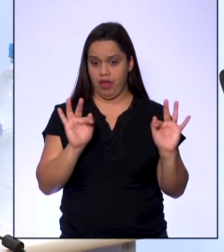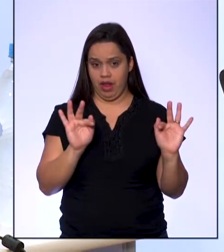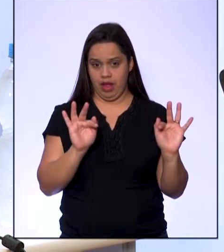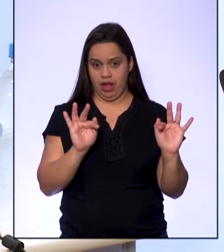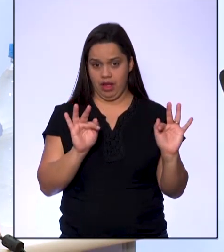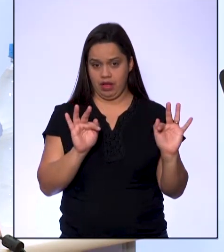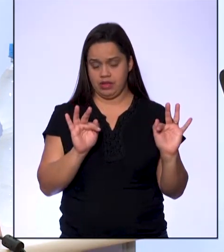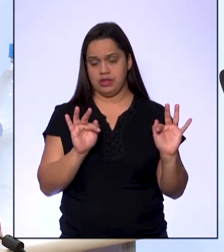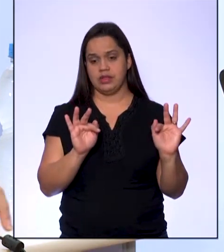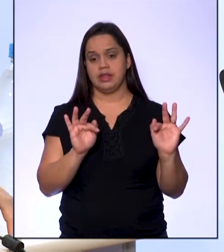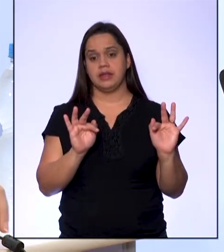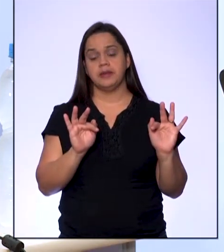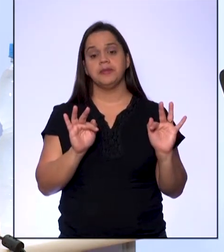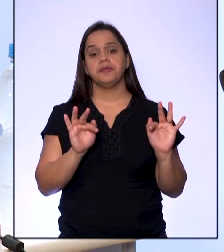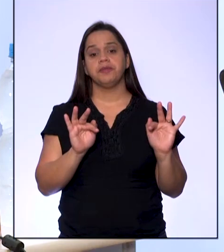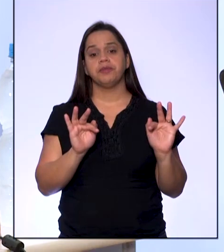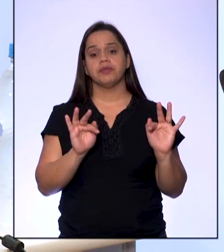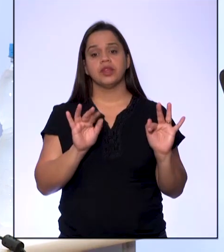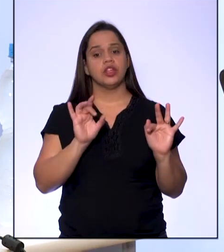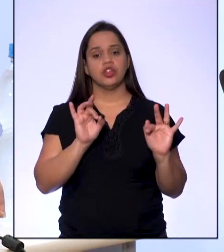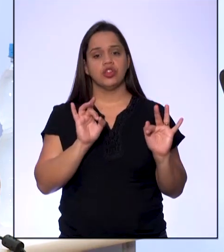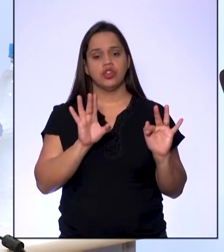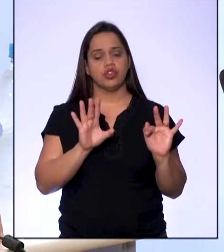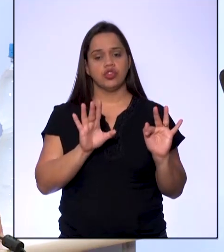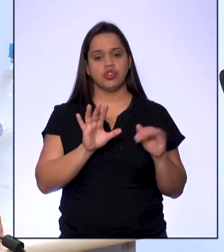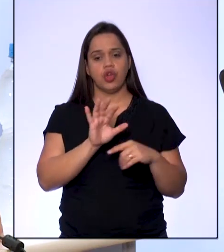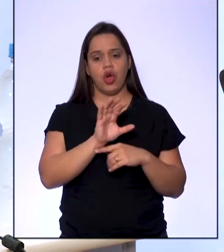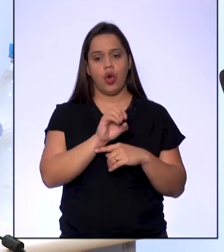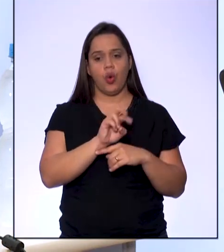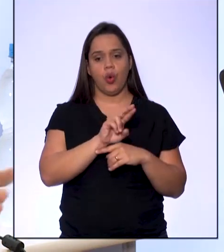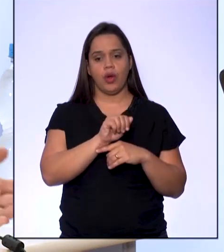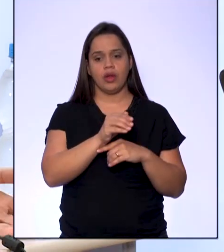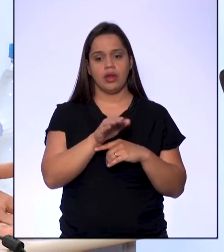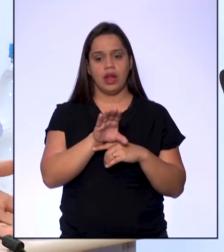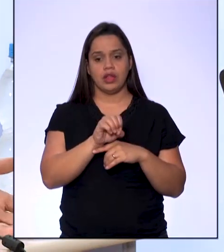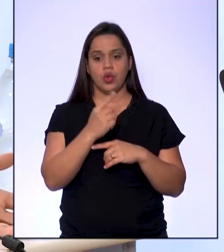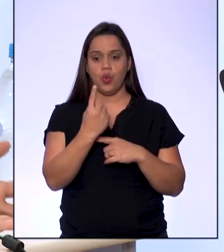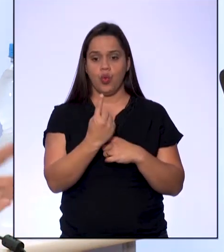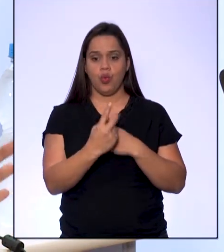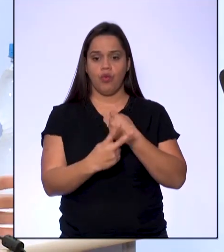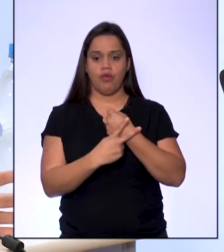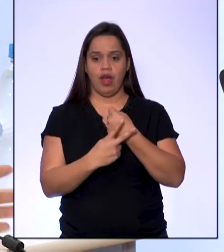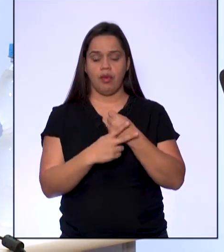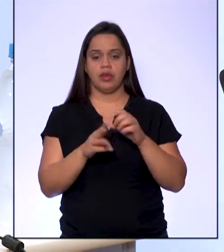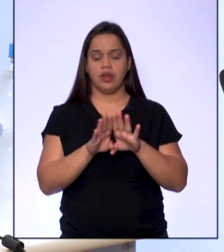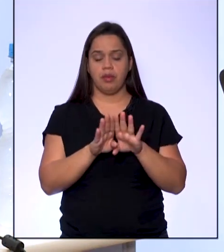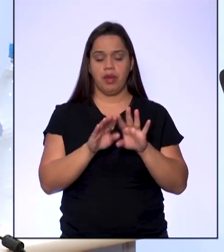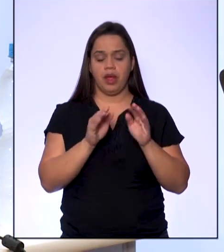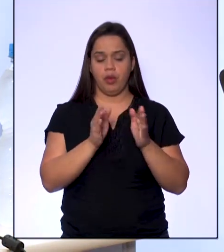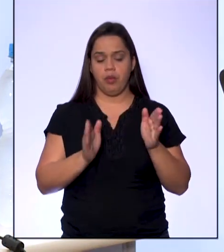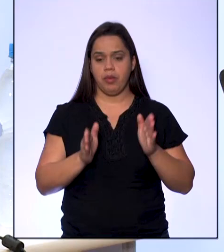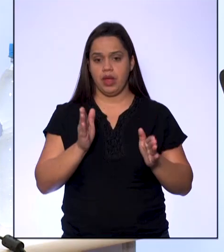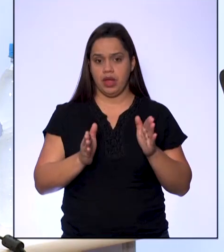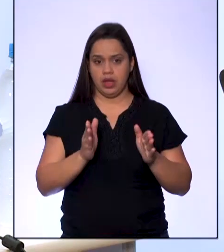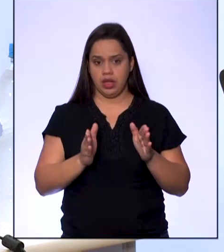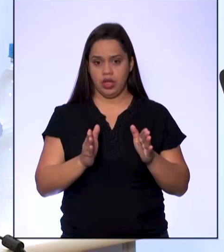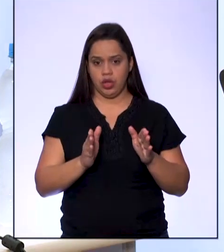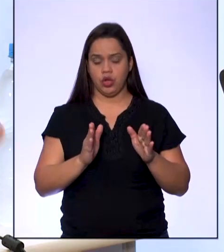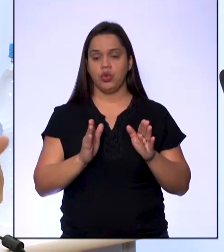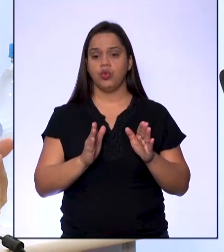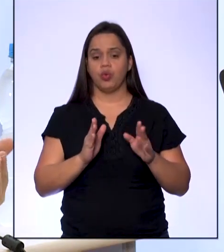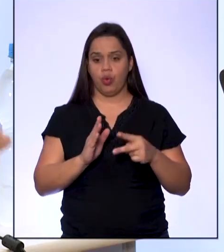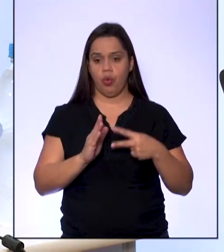com apenas uma oração, com apenas um verbo. E o período composto, que são duas ou